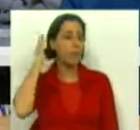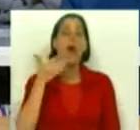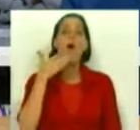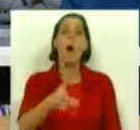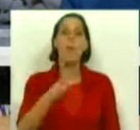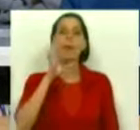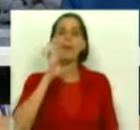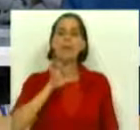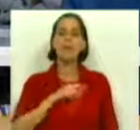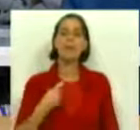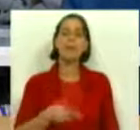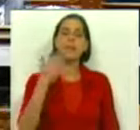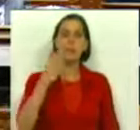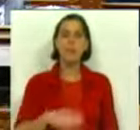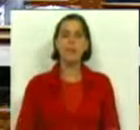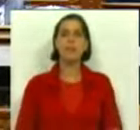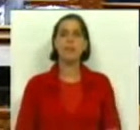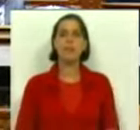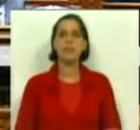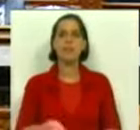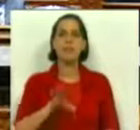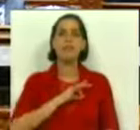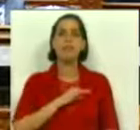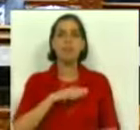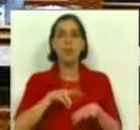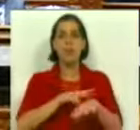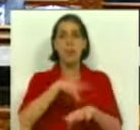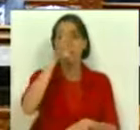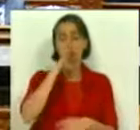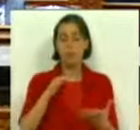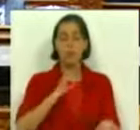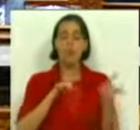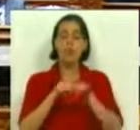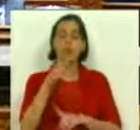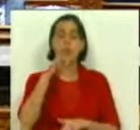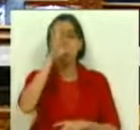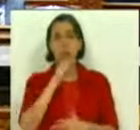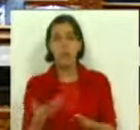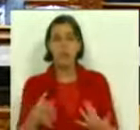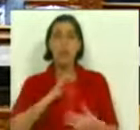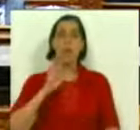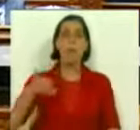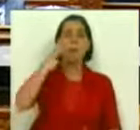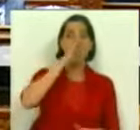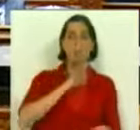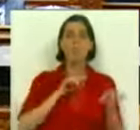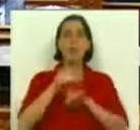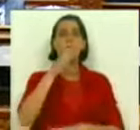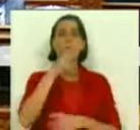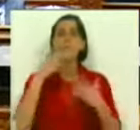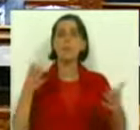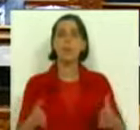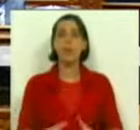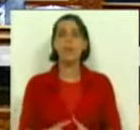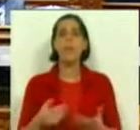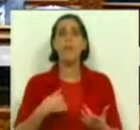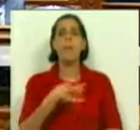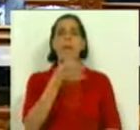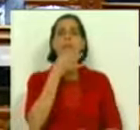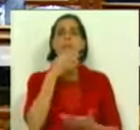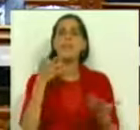Muito obrigado, Senhora Presidente, senhores membros do Governo, senhoras e senhoras ministras, Senhor Primeiro-Ministro, senhoras e senhores deputados.